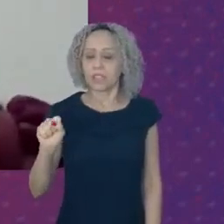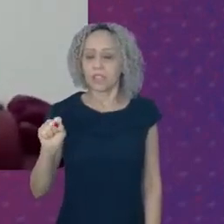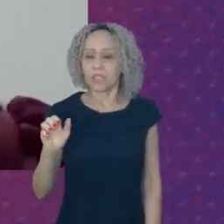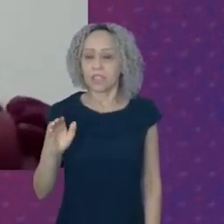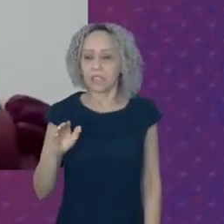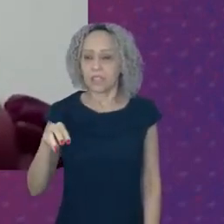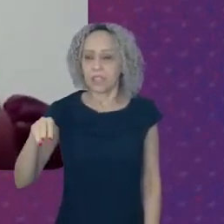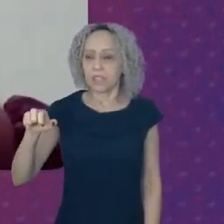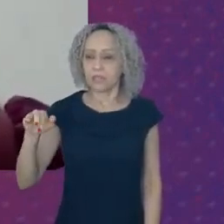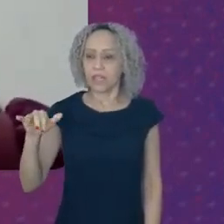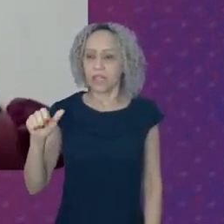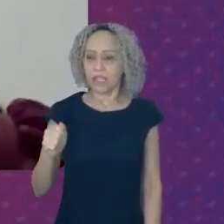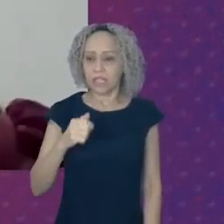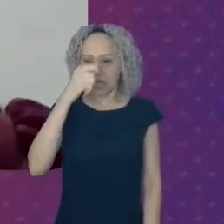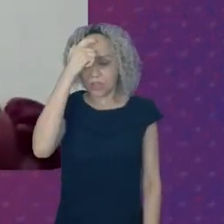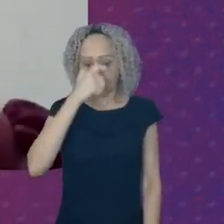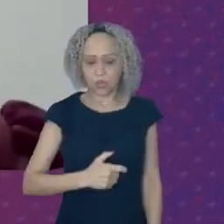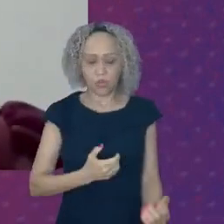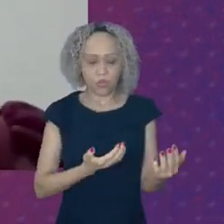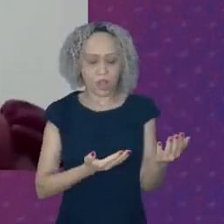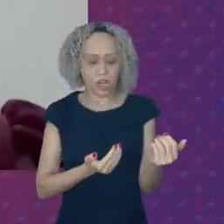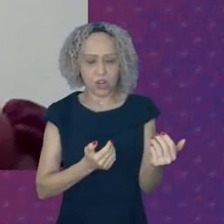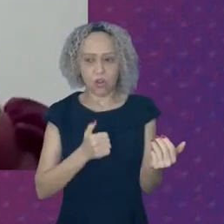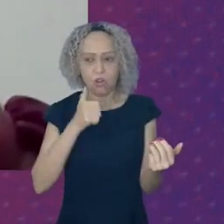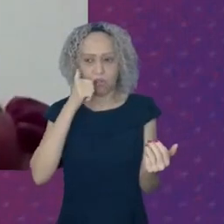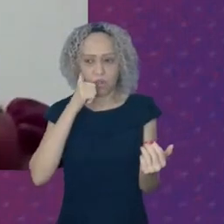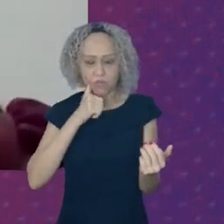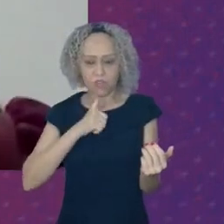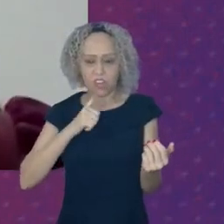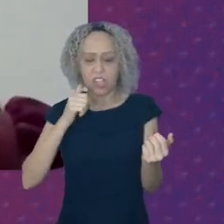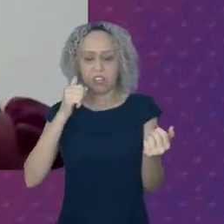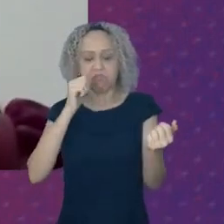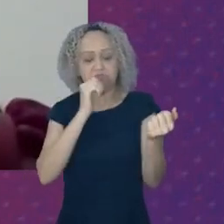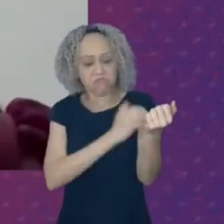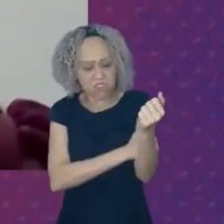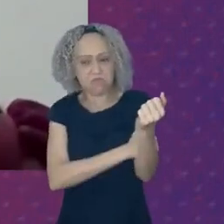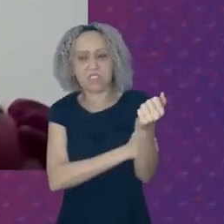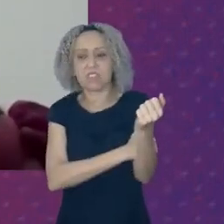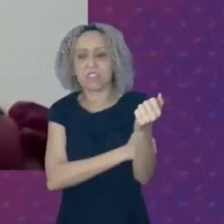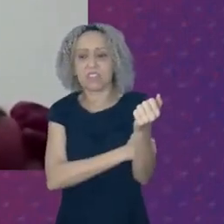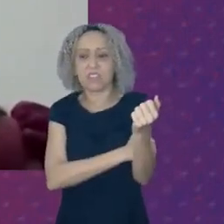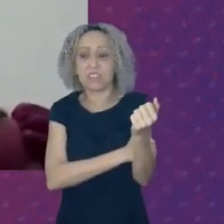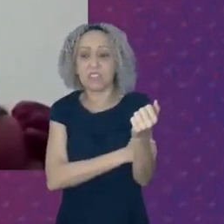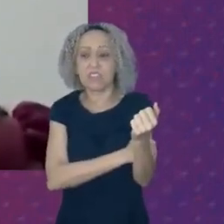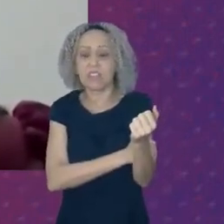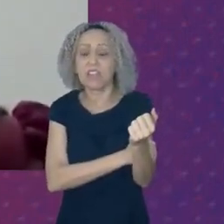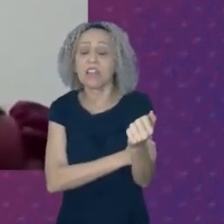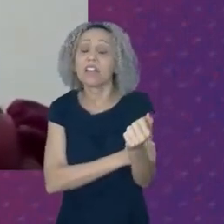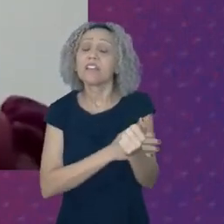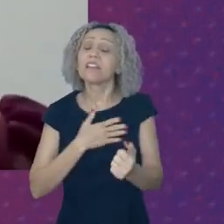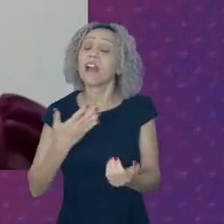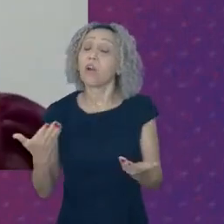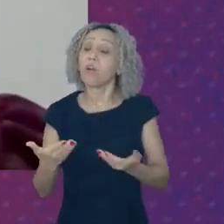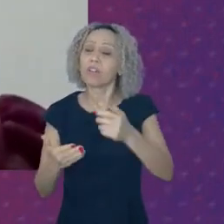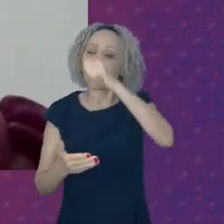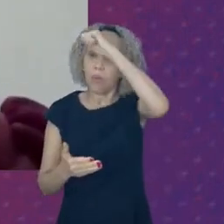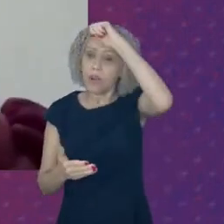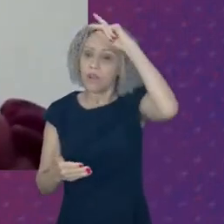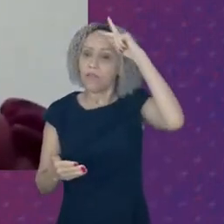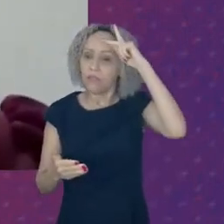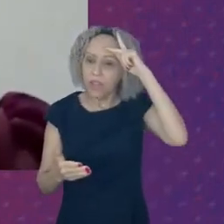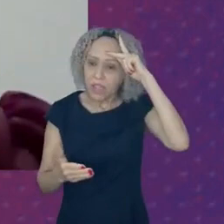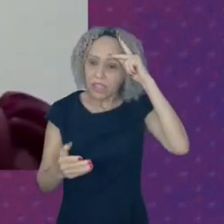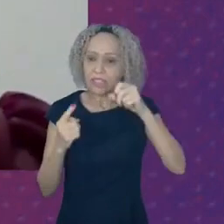sou uma jovem mulher feminista e estou prefeita na cidade de Apuiarés, no estado do